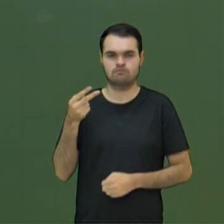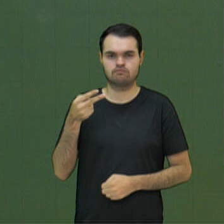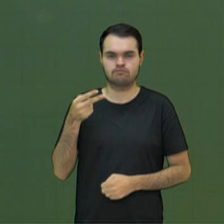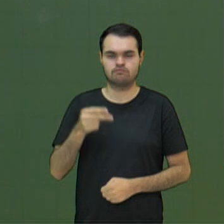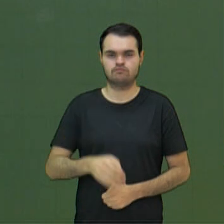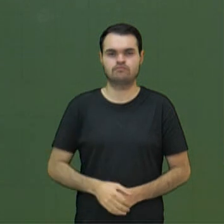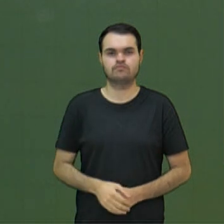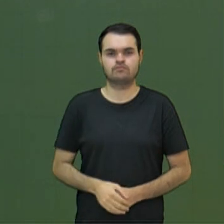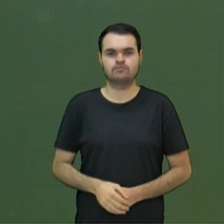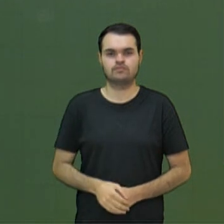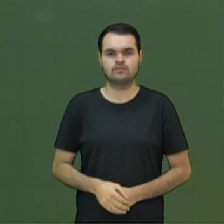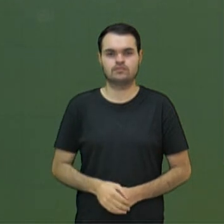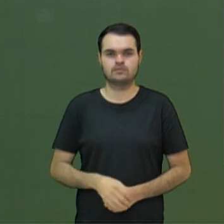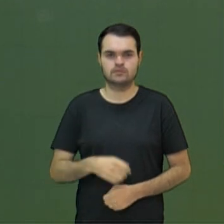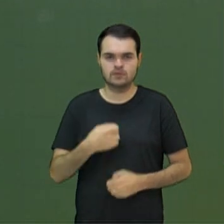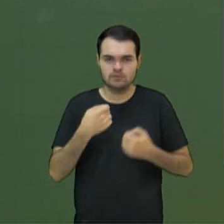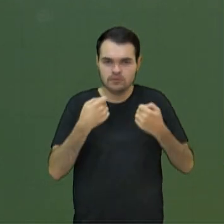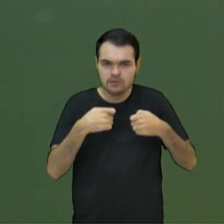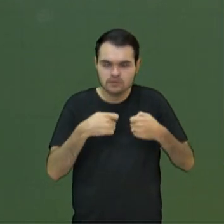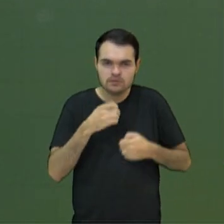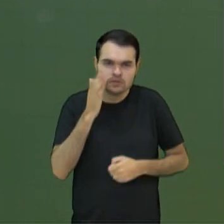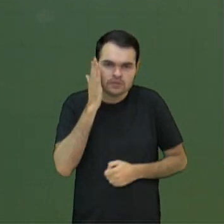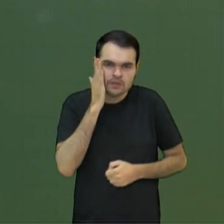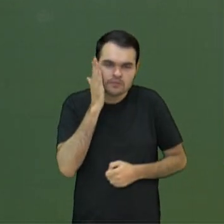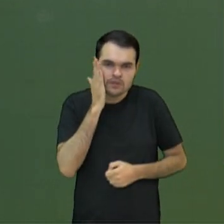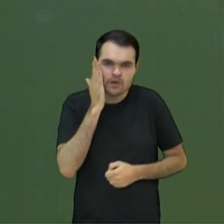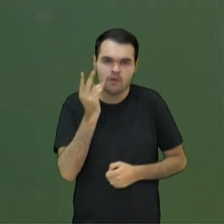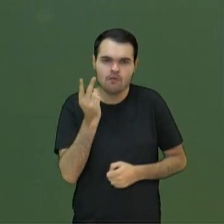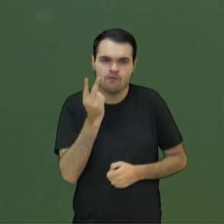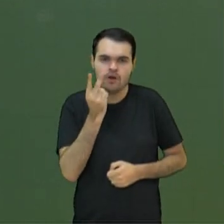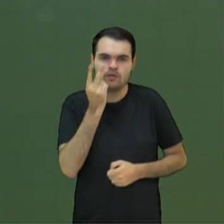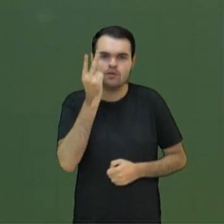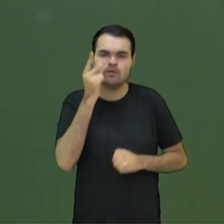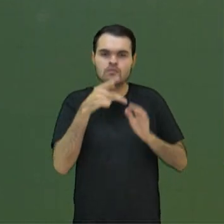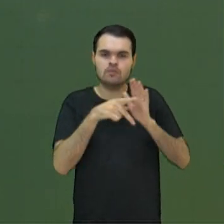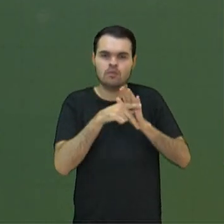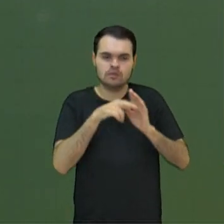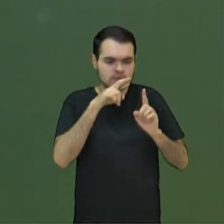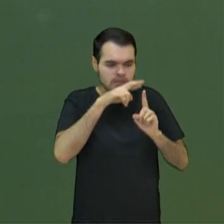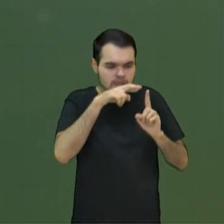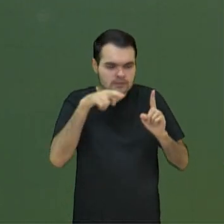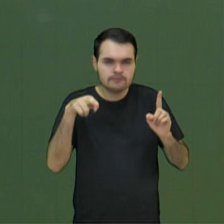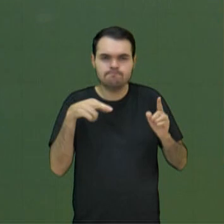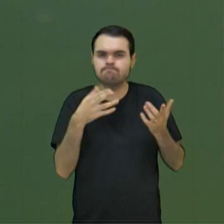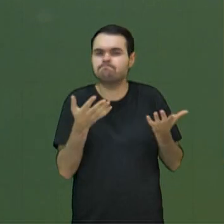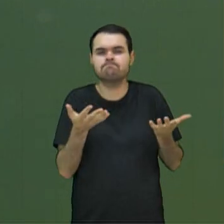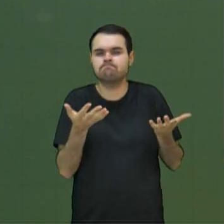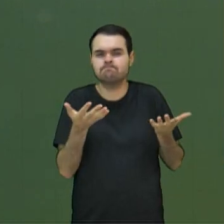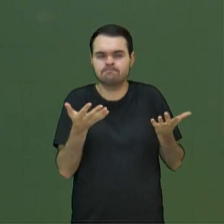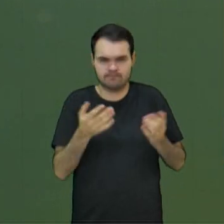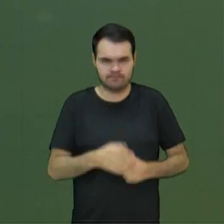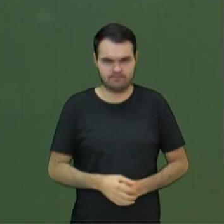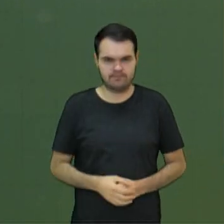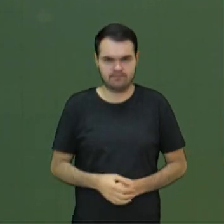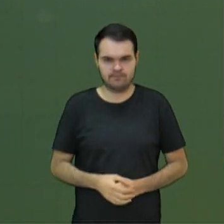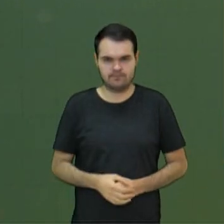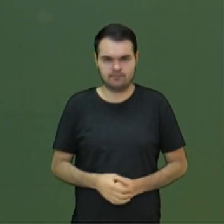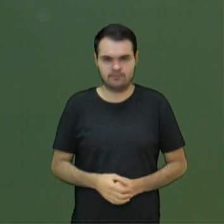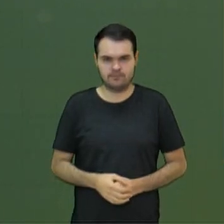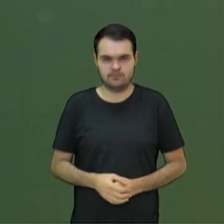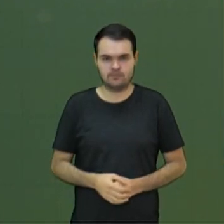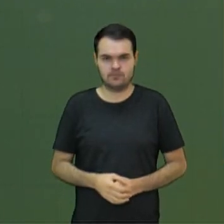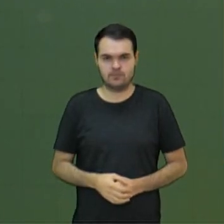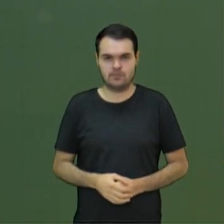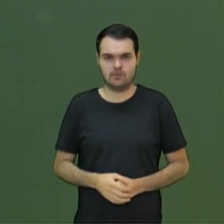Eu quero saber o valor da resistência, que eu não tenho, né? No enunciado do problema não diz a resistência. Então, diz que a corrente é